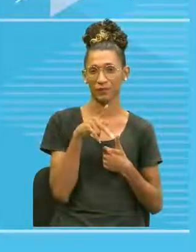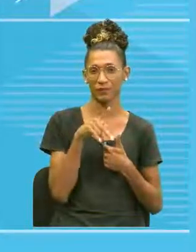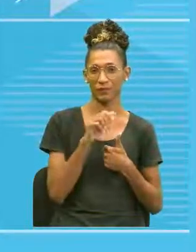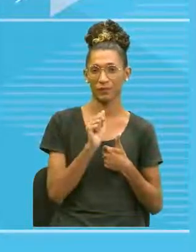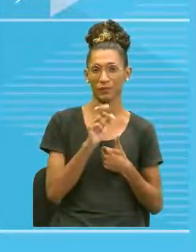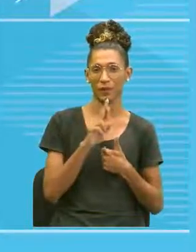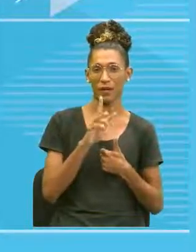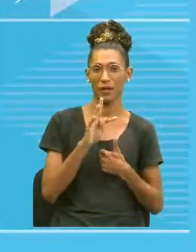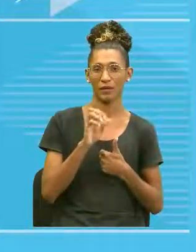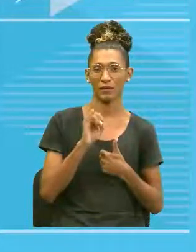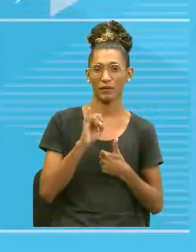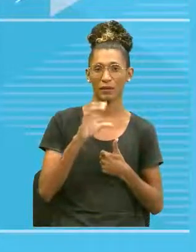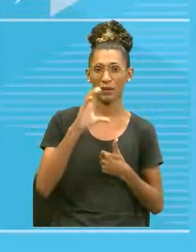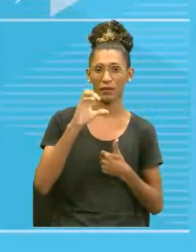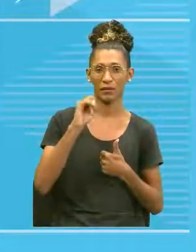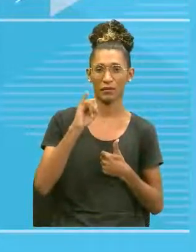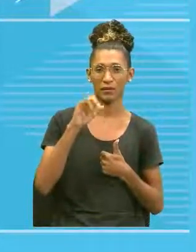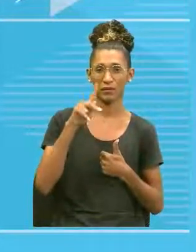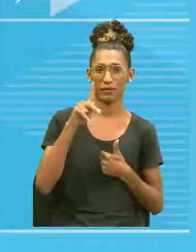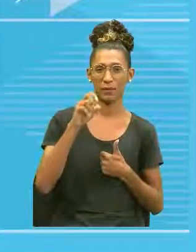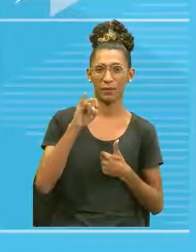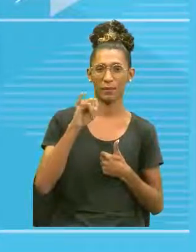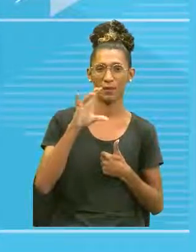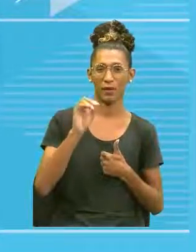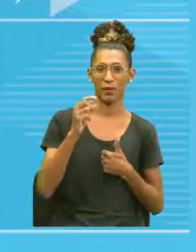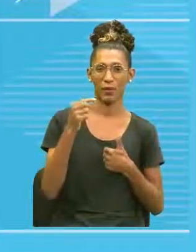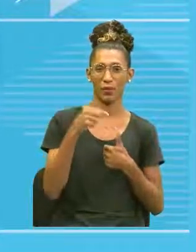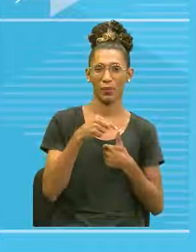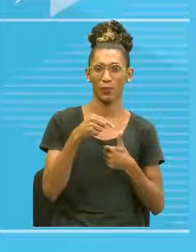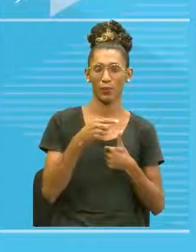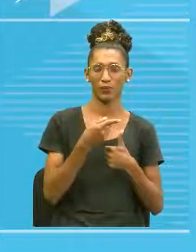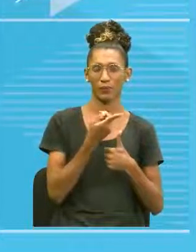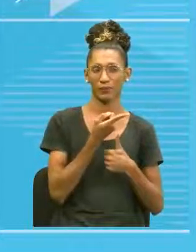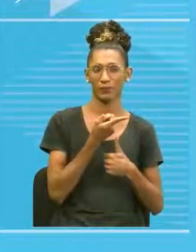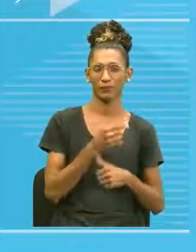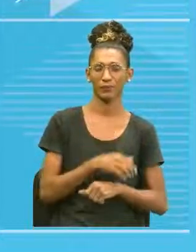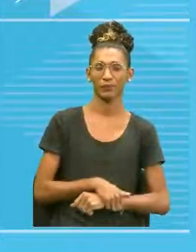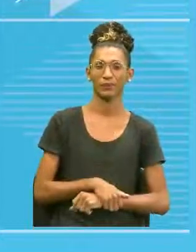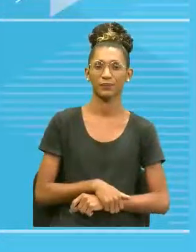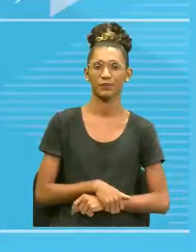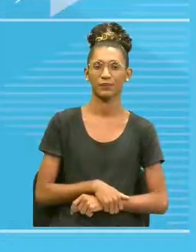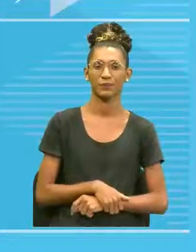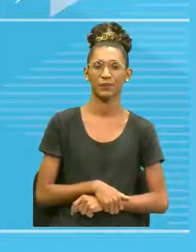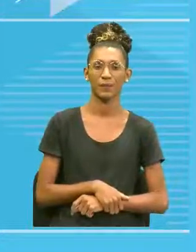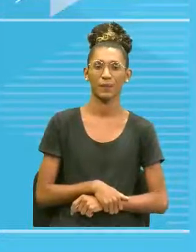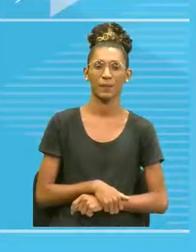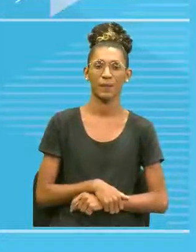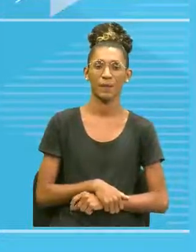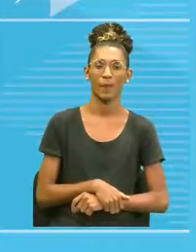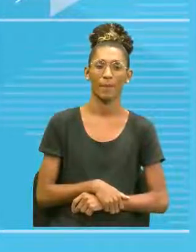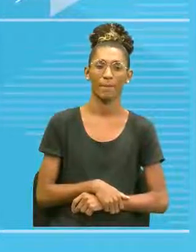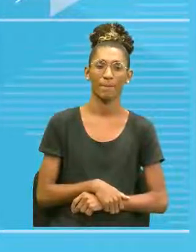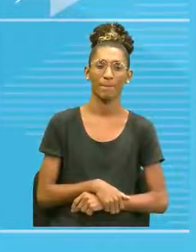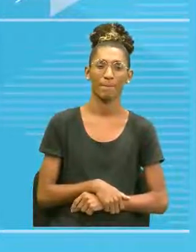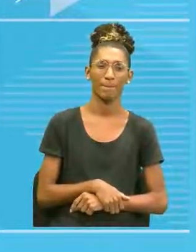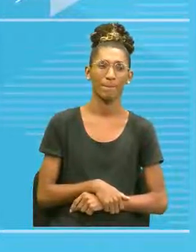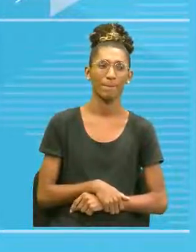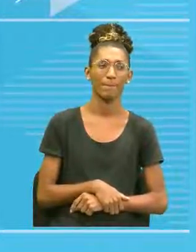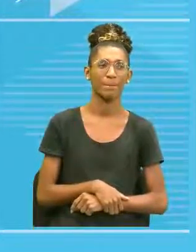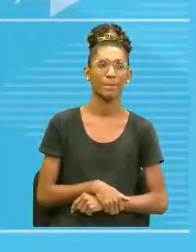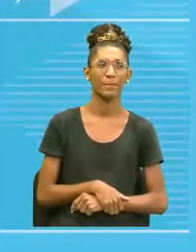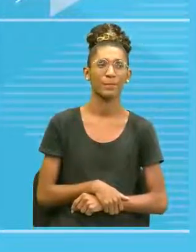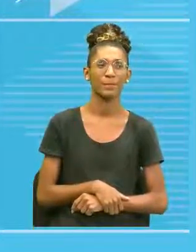escrito e ele é Jesus te havia comido nos outros nos outras